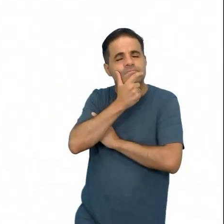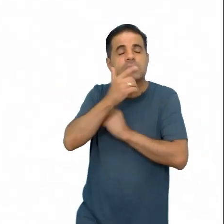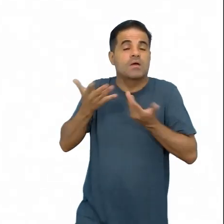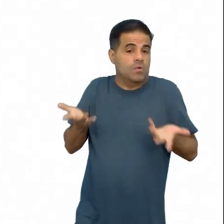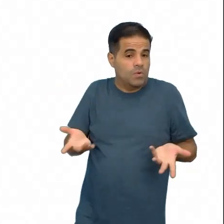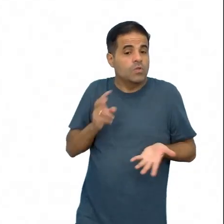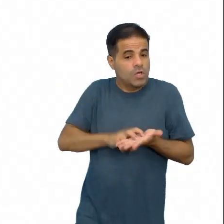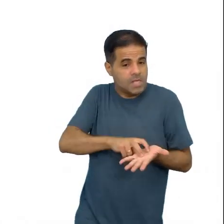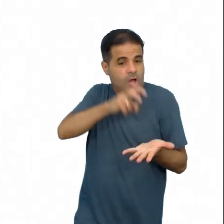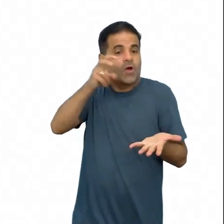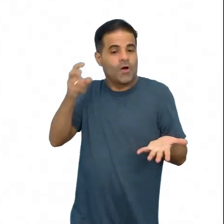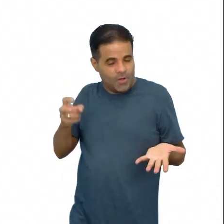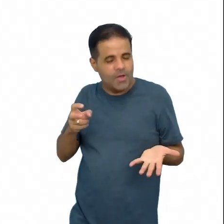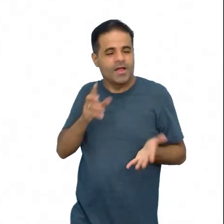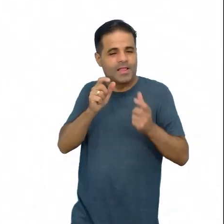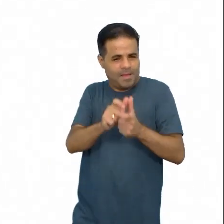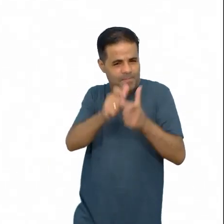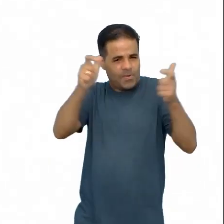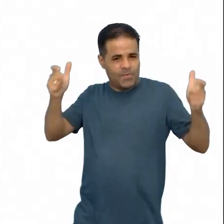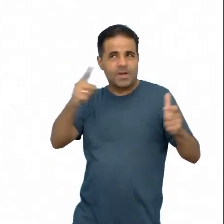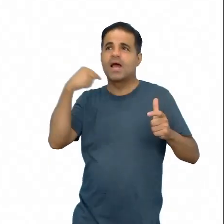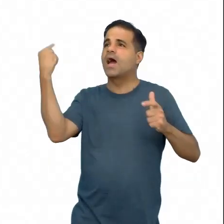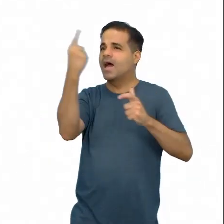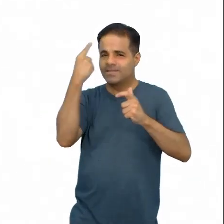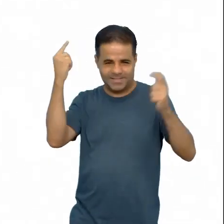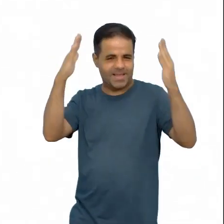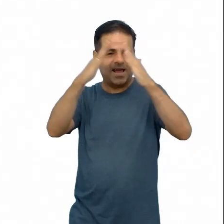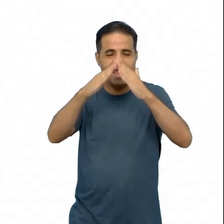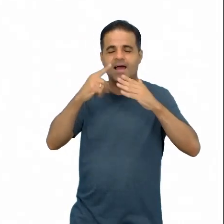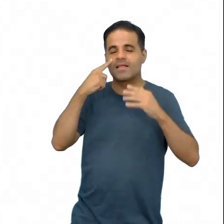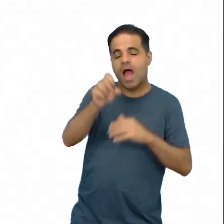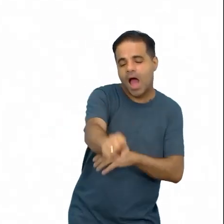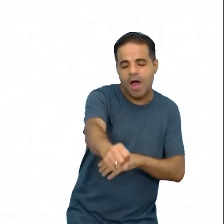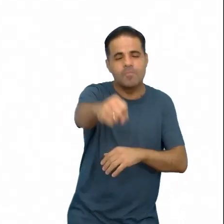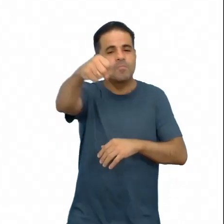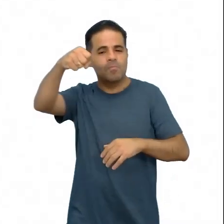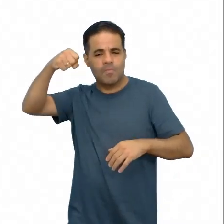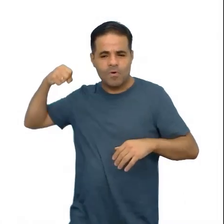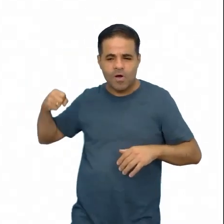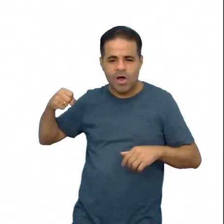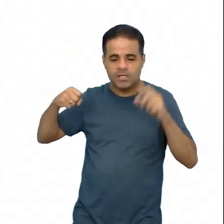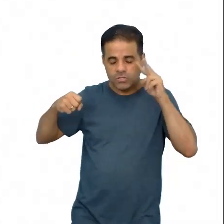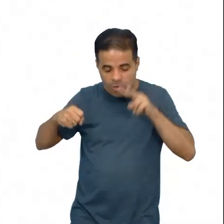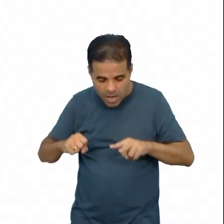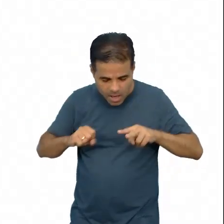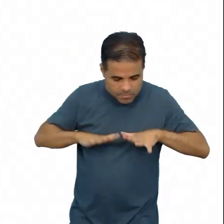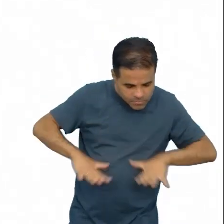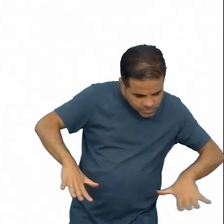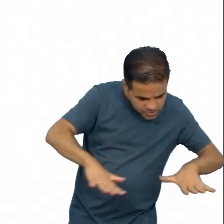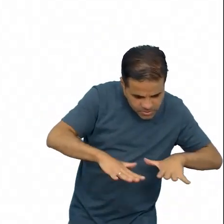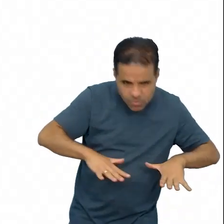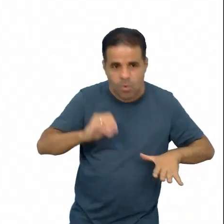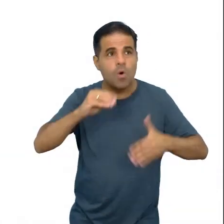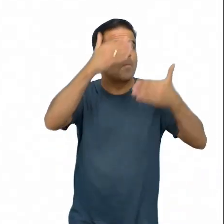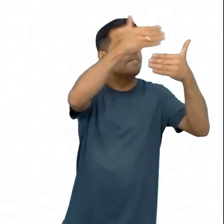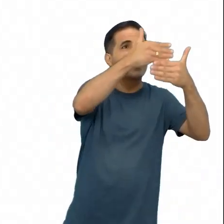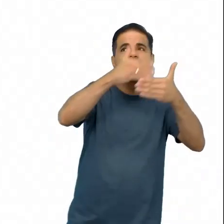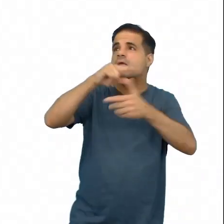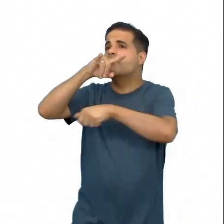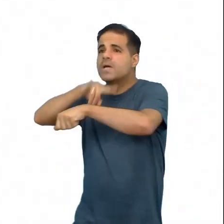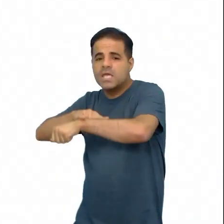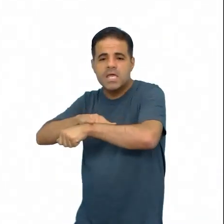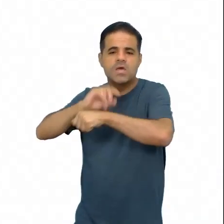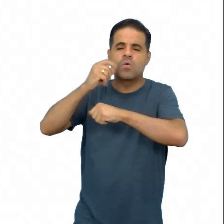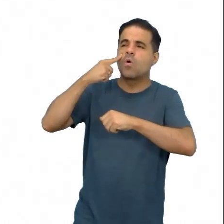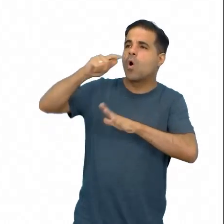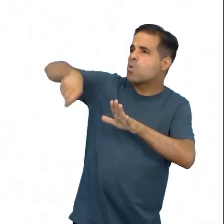quando a gente acorda de manhã, a maioria das casas, né? Quando a gente abre a porta, se a gente olhar para o chão ou olhar para alguma parede do banheiro ou a parede